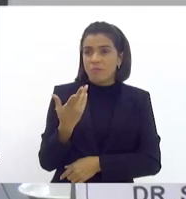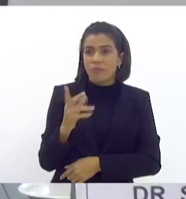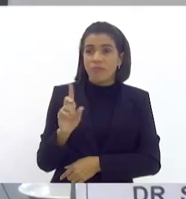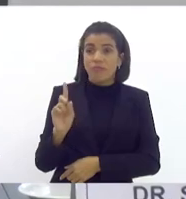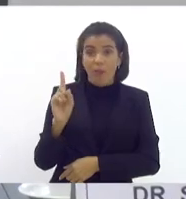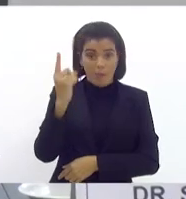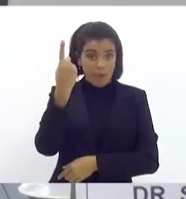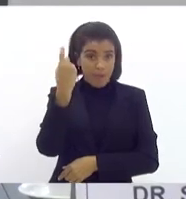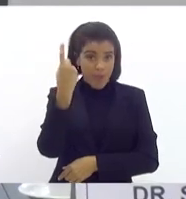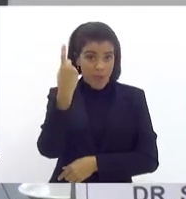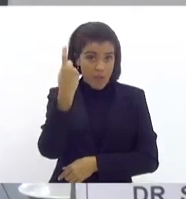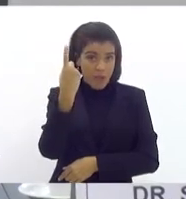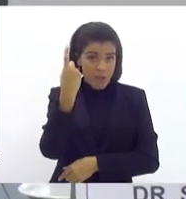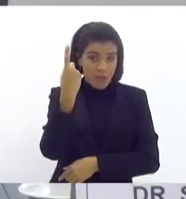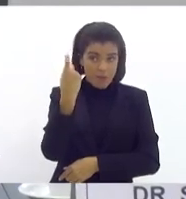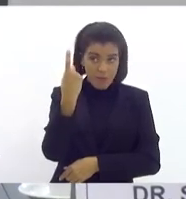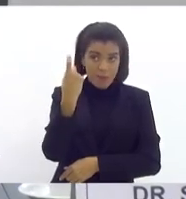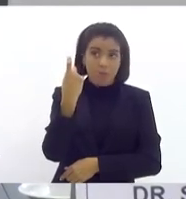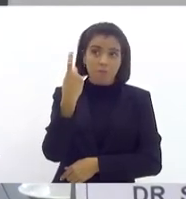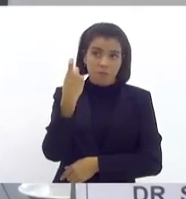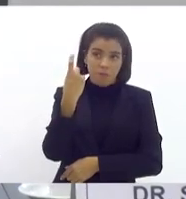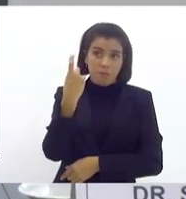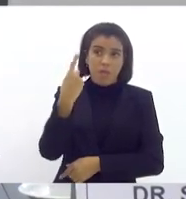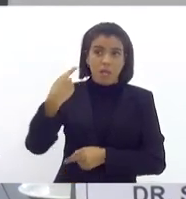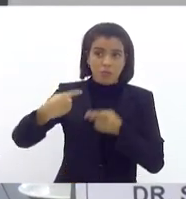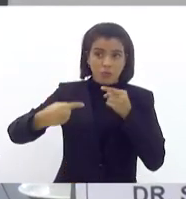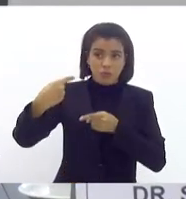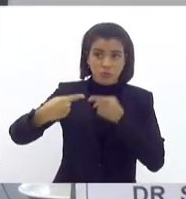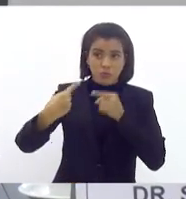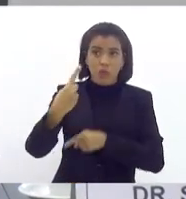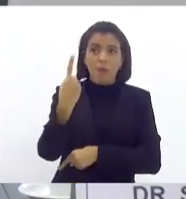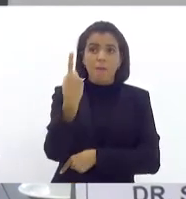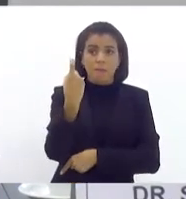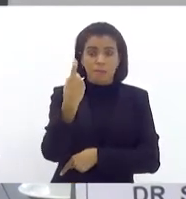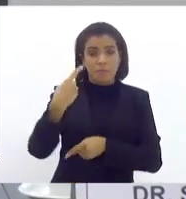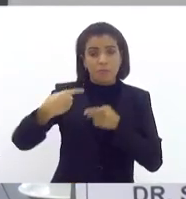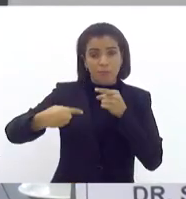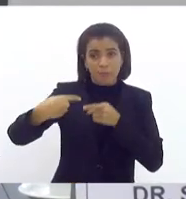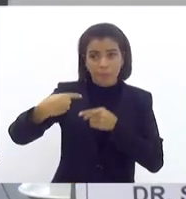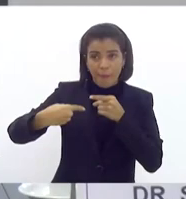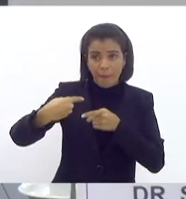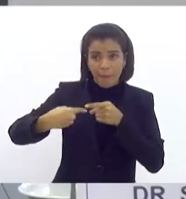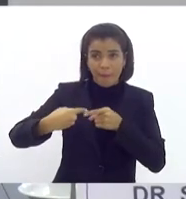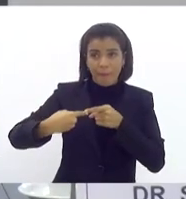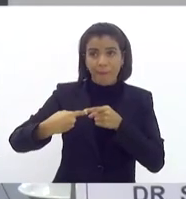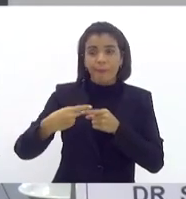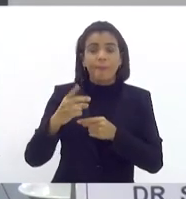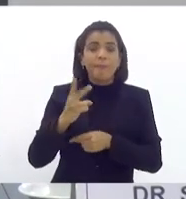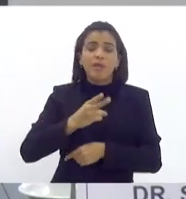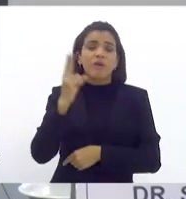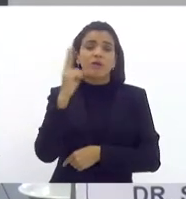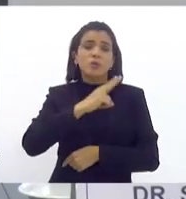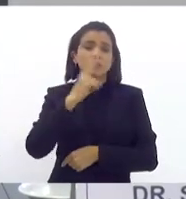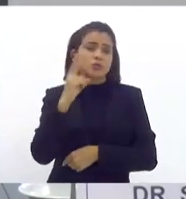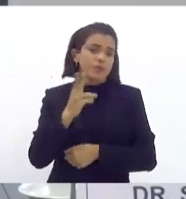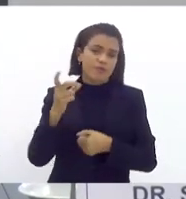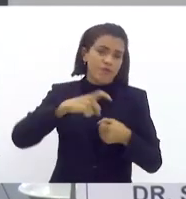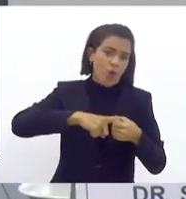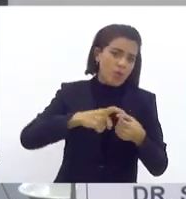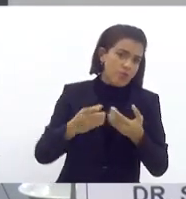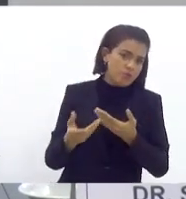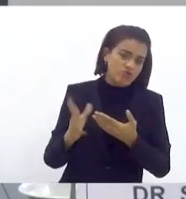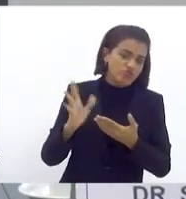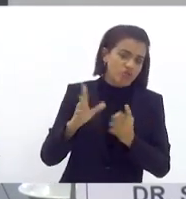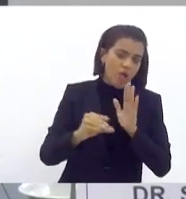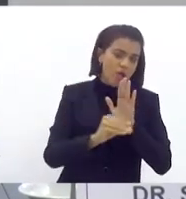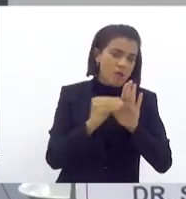primeira discussão. Acho que ele não está em urgência, está em primeira. Está em primeira, mas ainda que vá em urgência, ele volta para cá. Vai voltar com emendas, é.